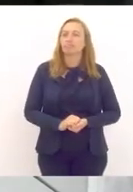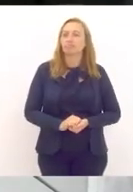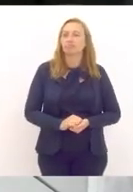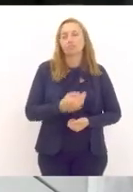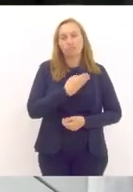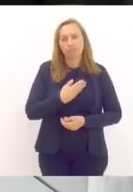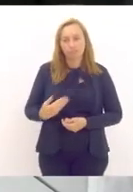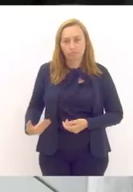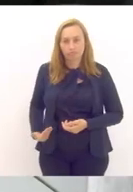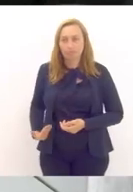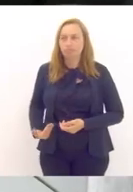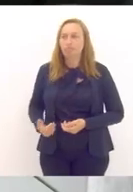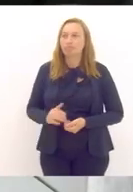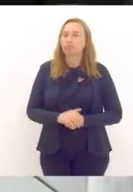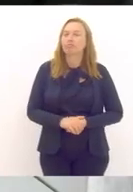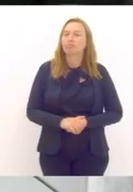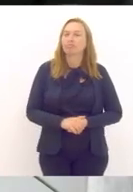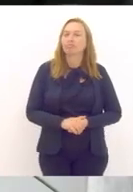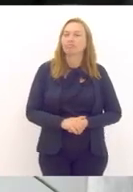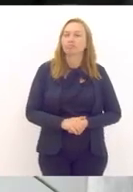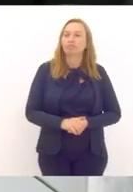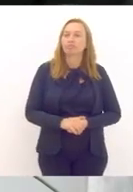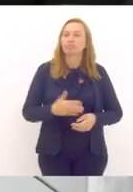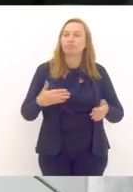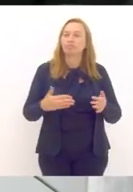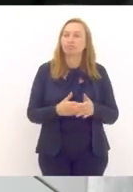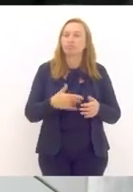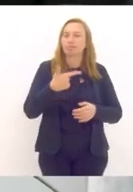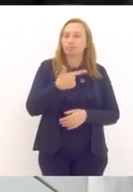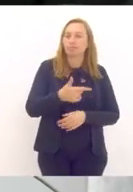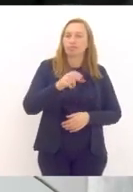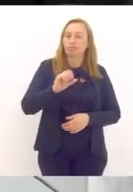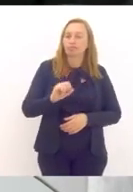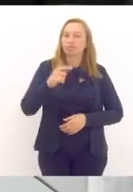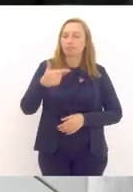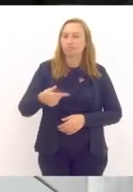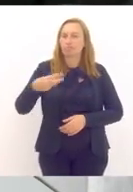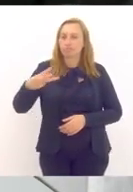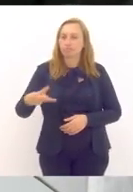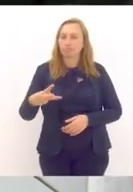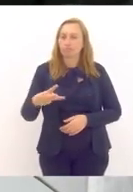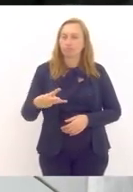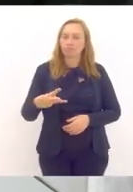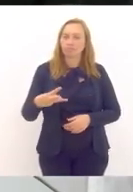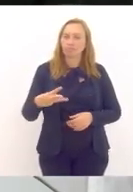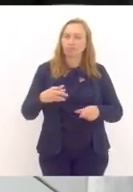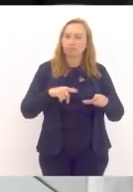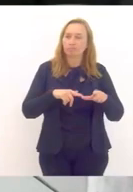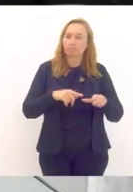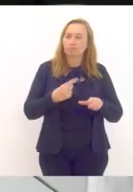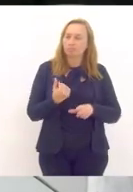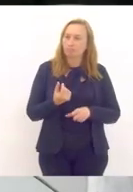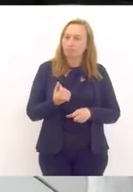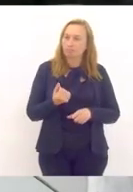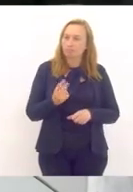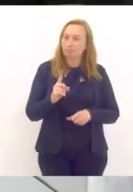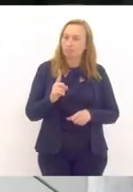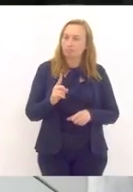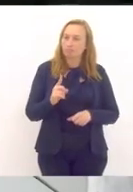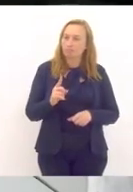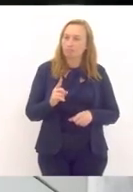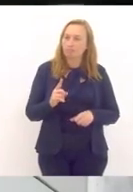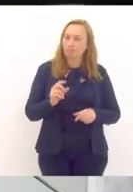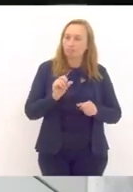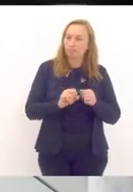deverá aplicar até 2023 os valores não aplicados nos anos anteriores.